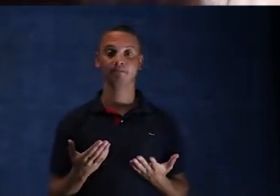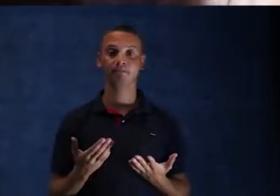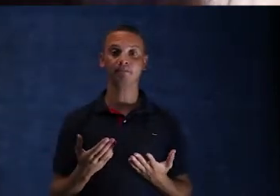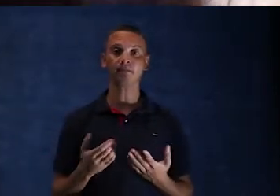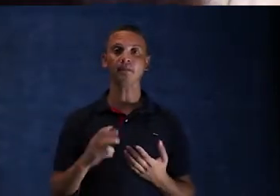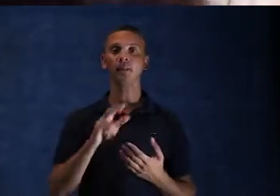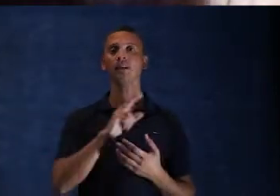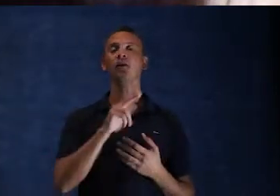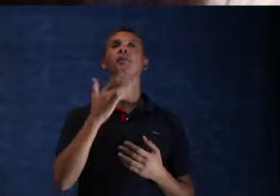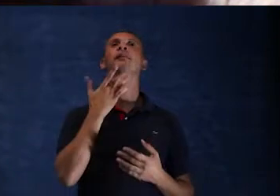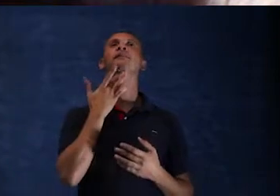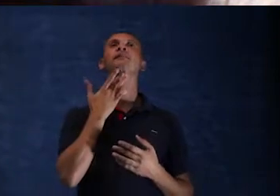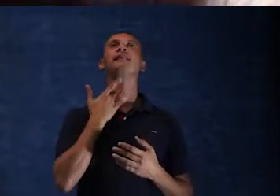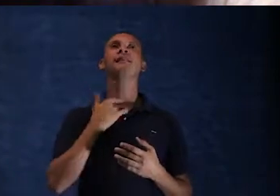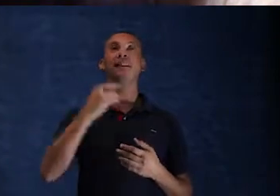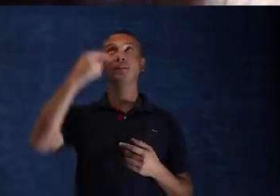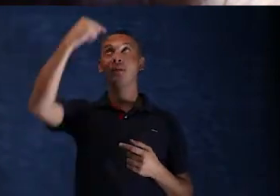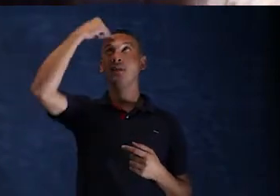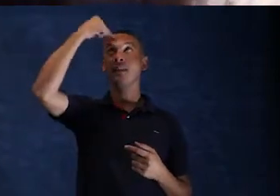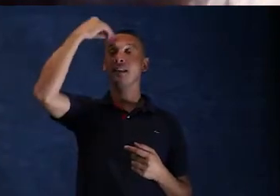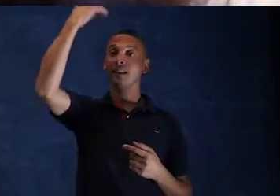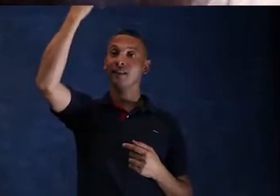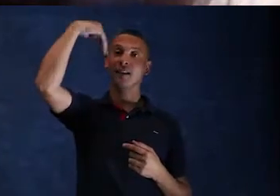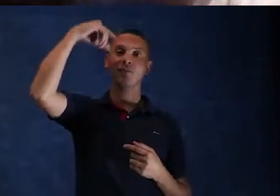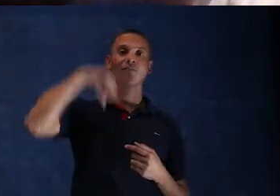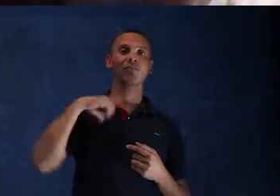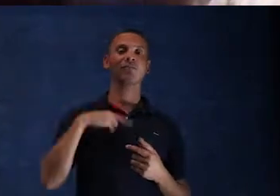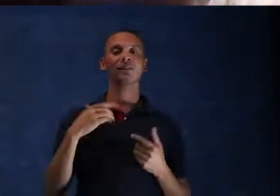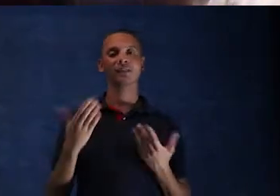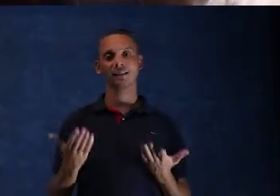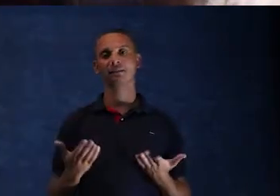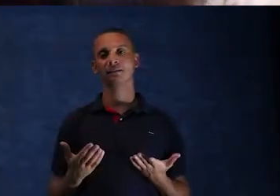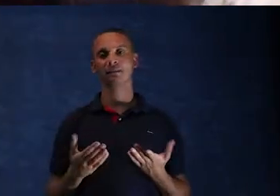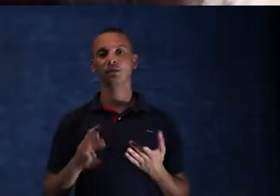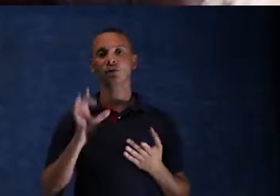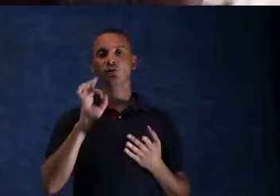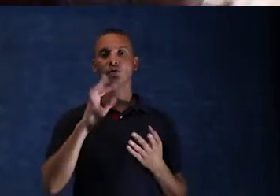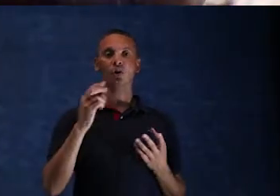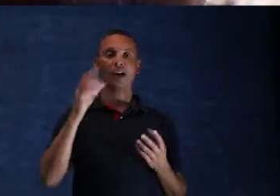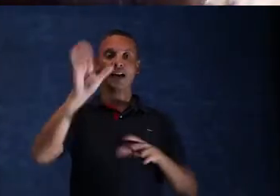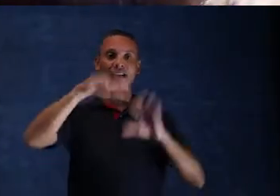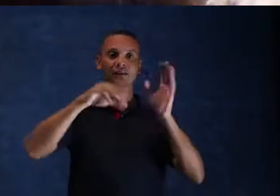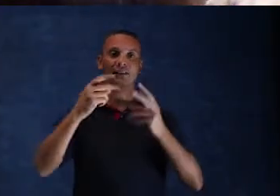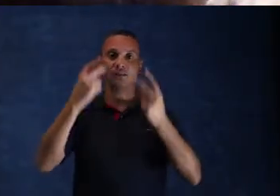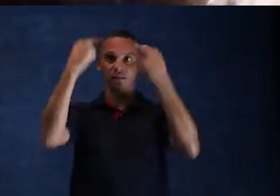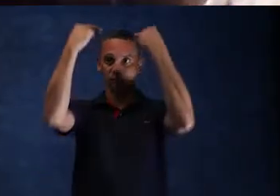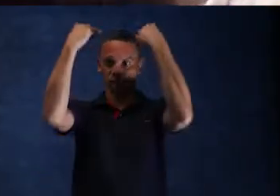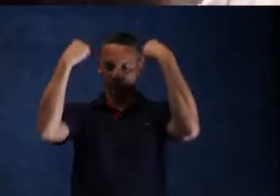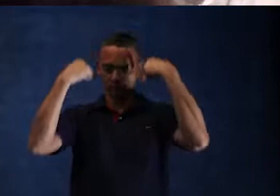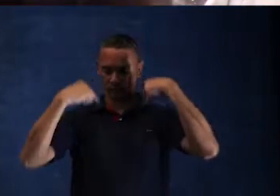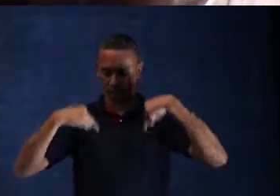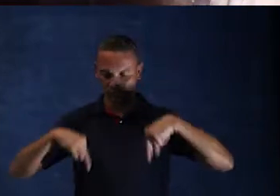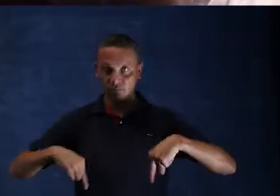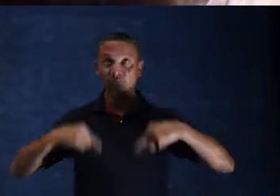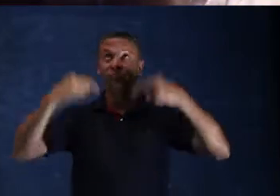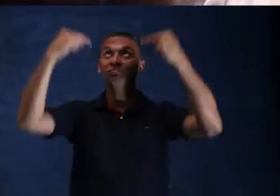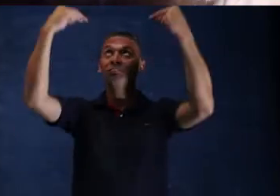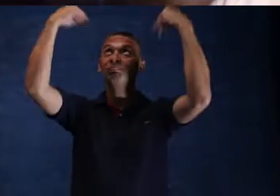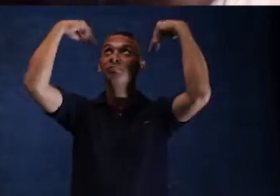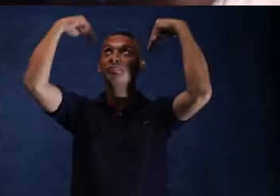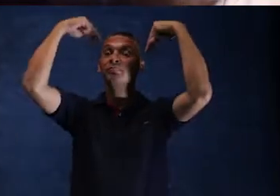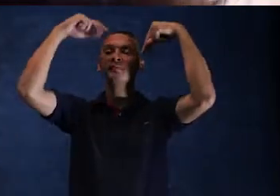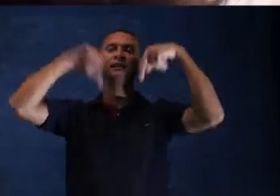chama isso desejo inconsciente, seja isso que você quiser, mas basta olhar para si e que, né, com